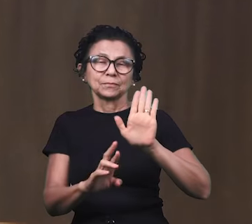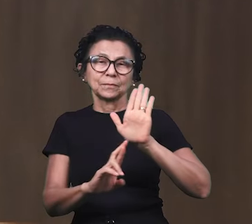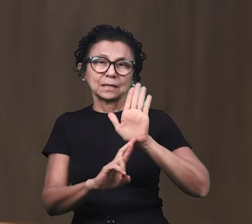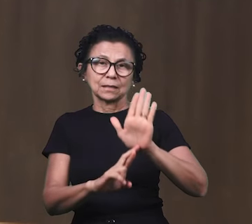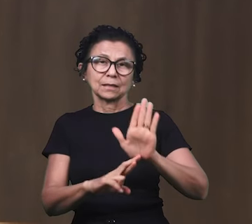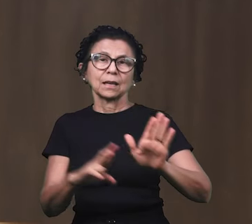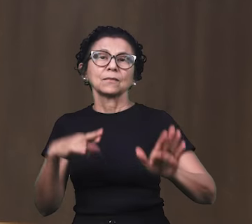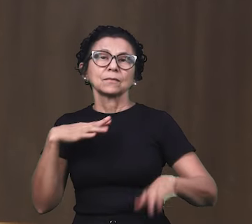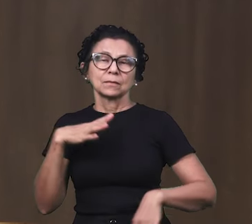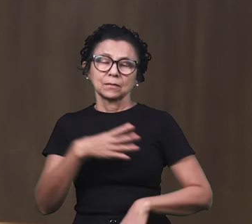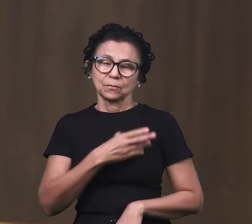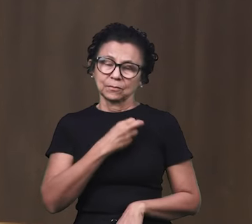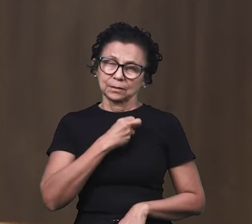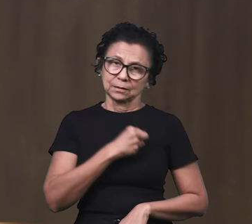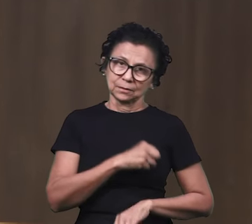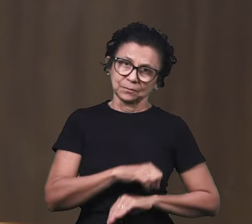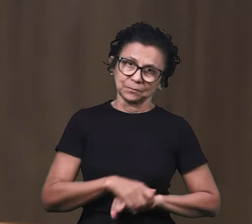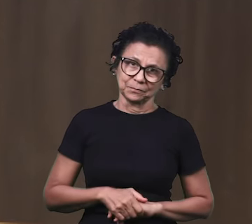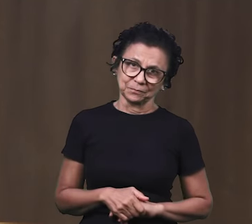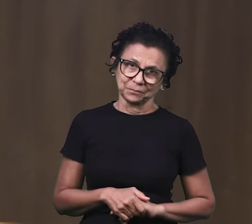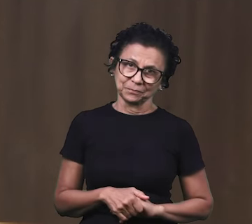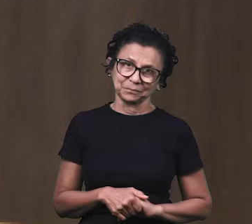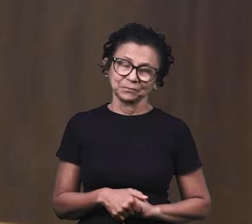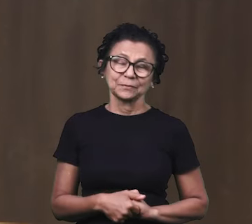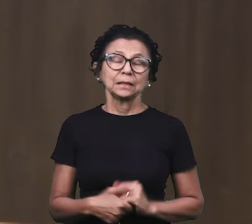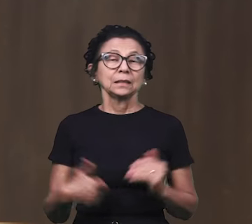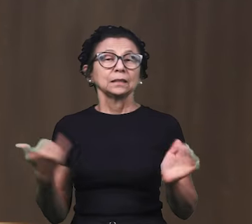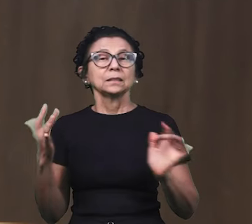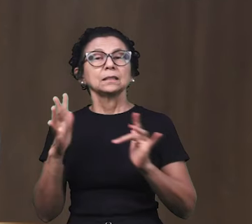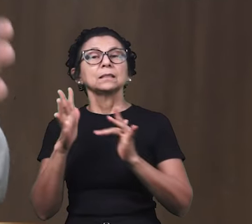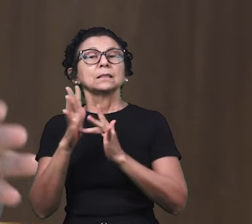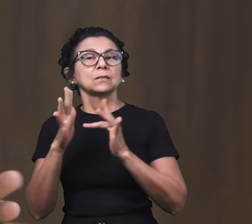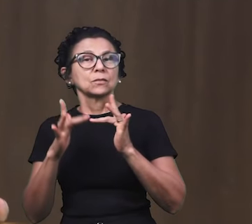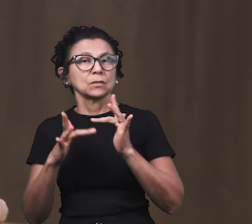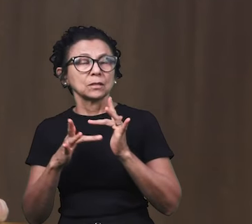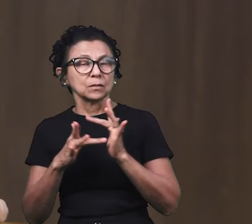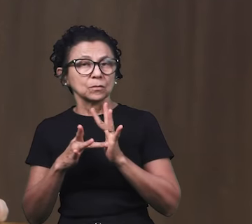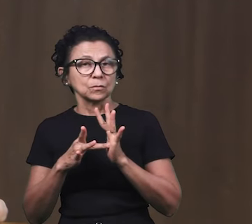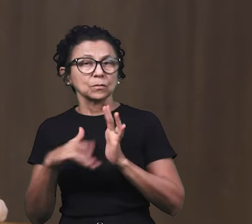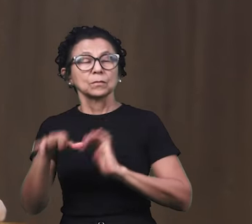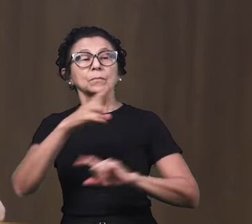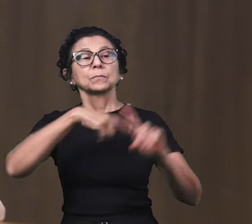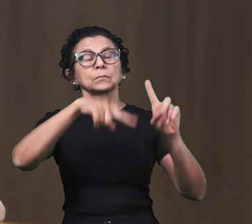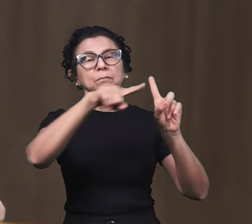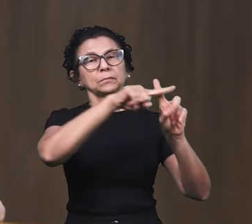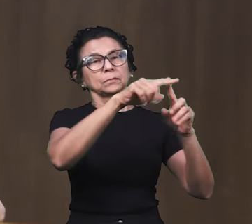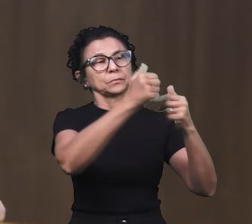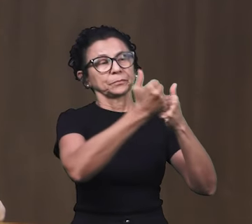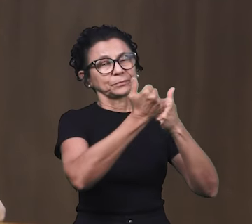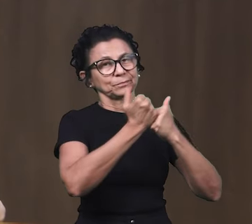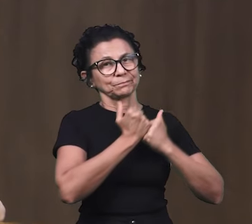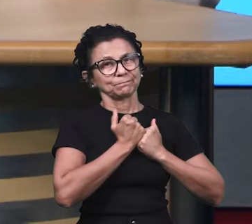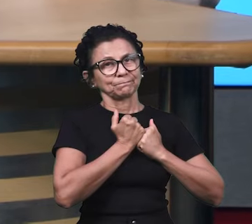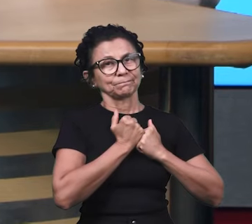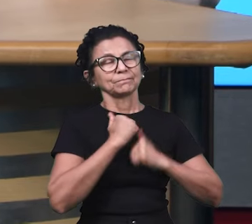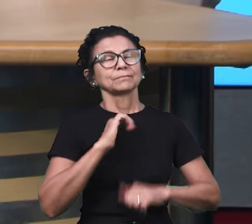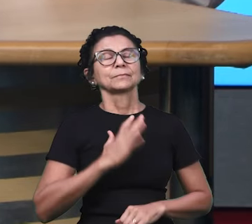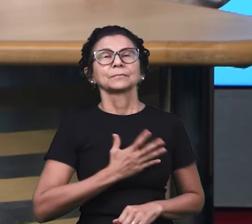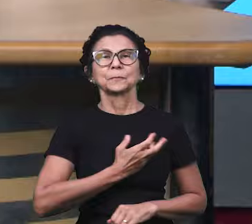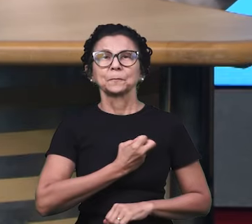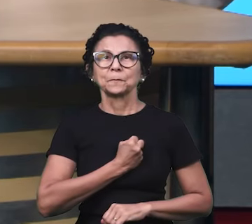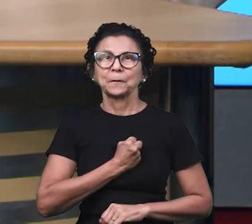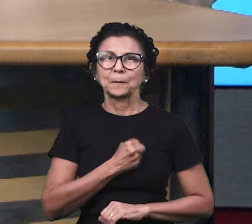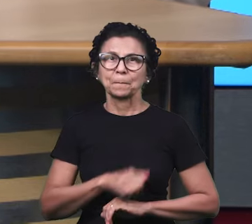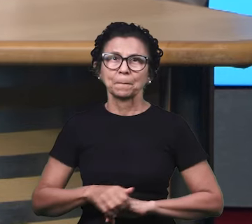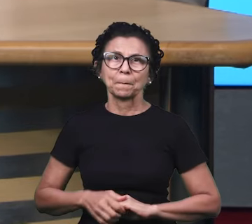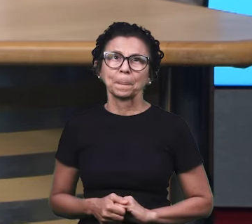Senhor Jesus, que veio dar a sua vida por nós, que morreu na cruz do Calvário por nós. Amém. Que fala, o Senhor